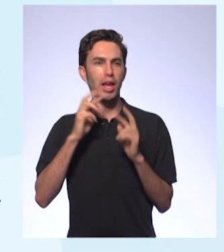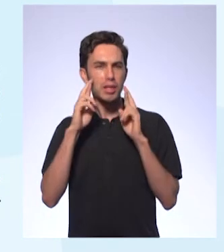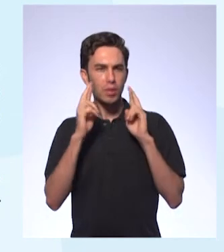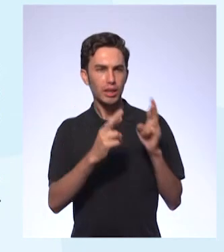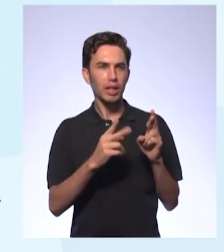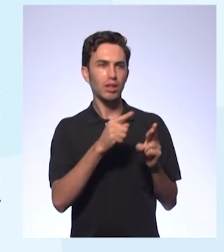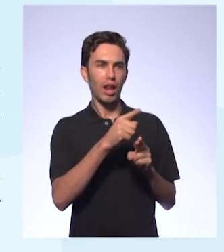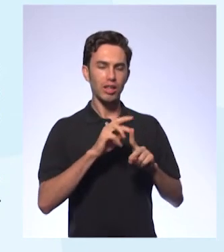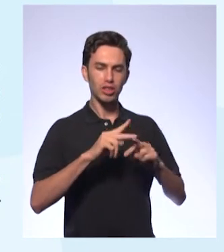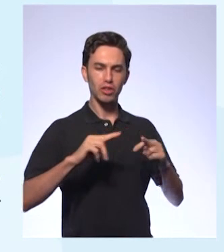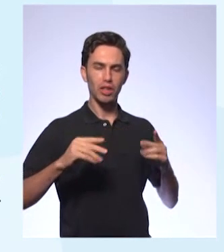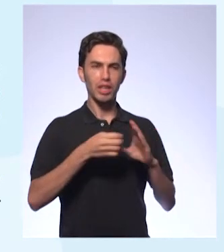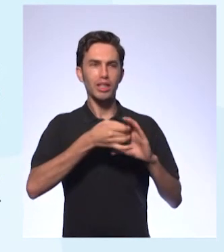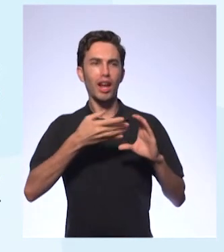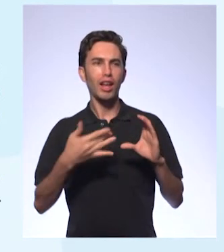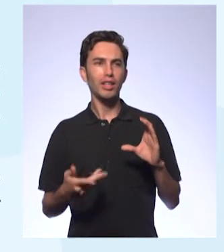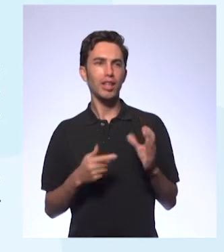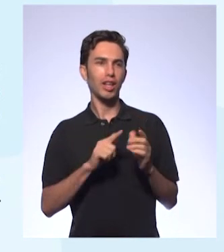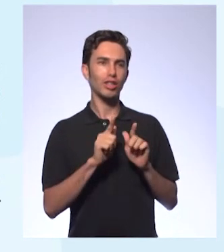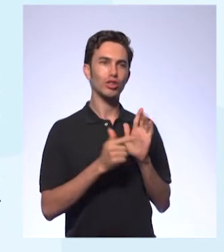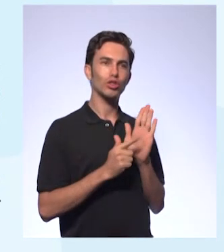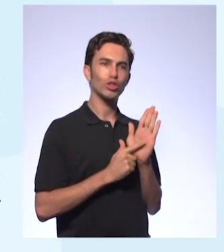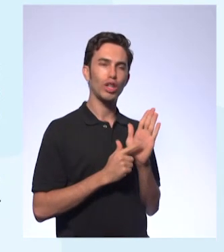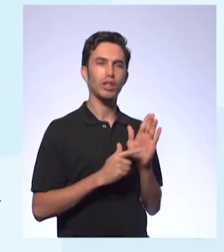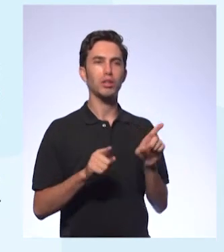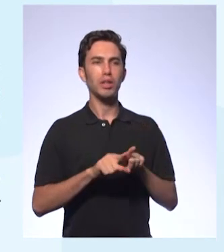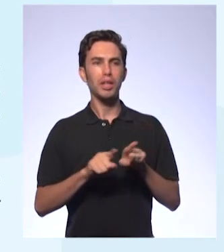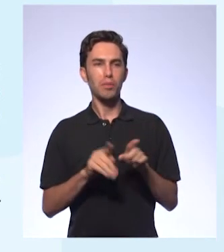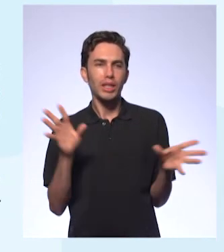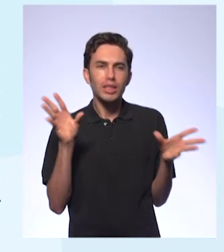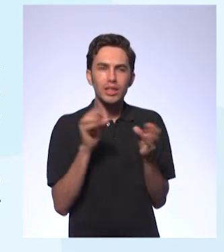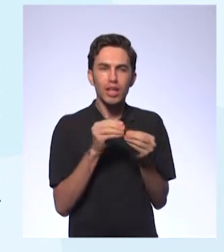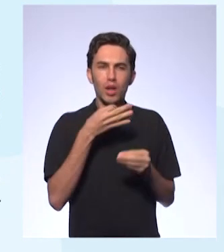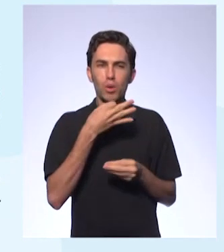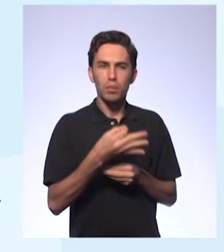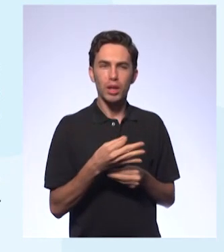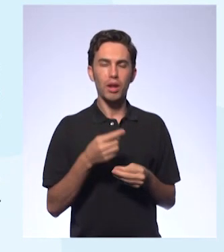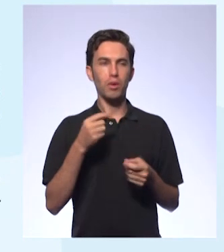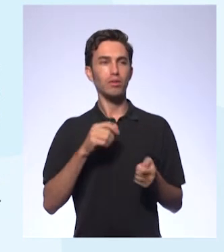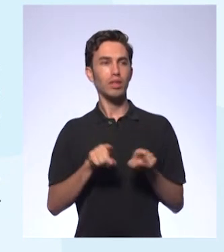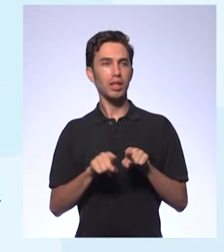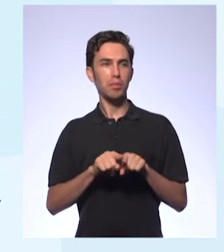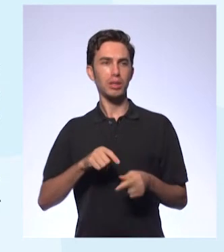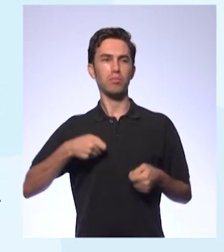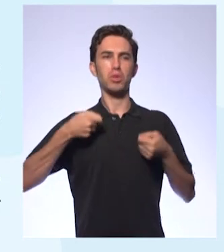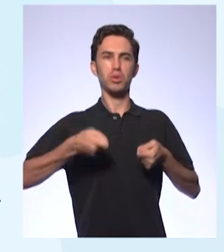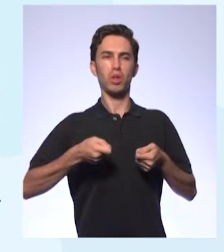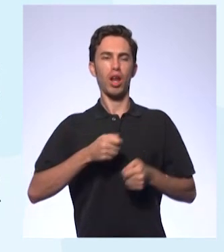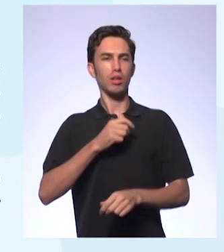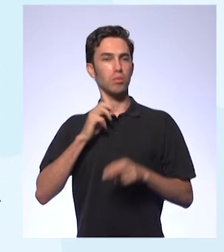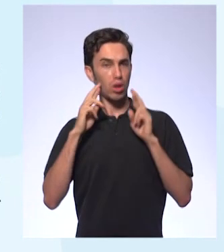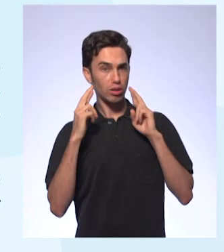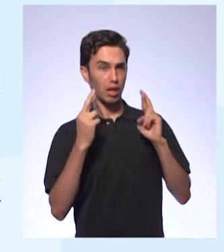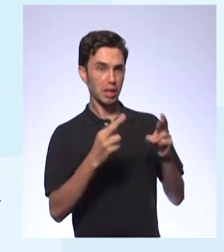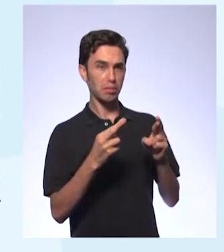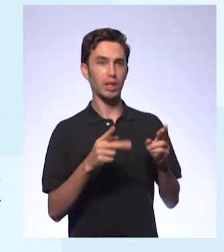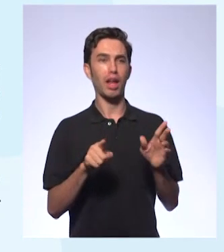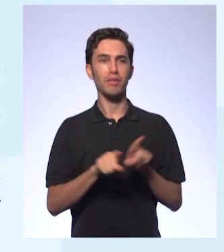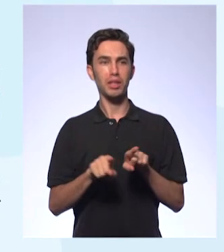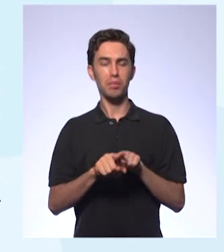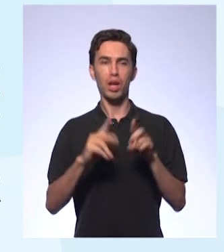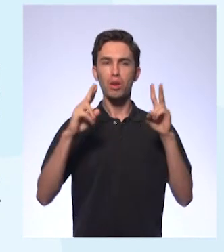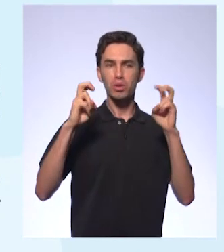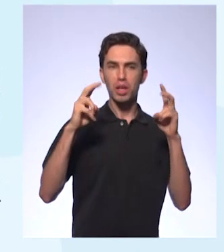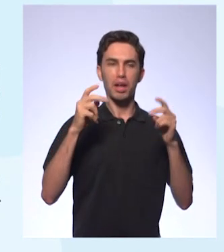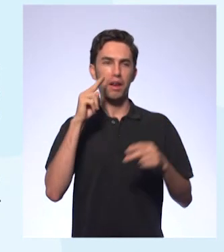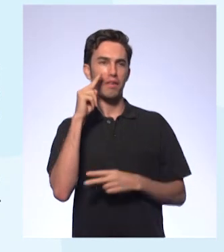e posicionar-se de forma responsável em relação a temas, visões de mundo e ideologias veiculadas por textos